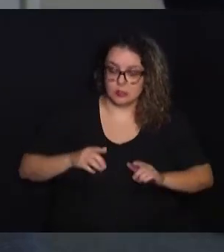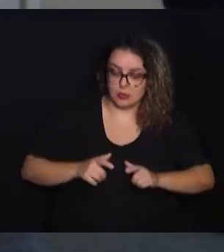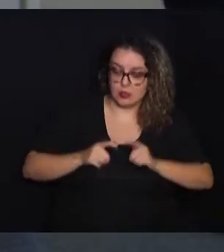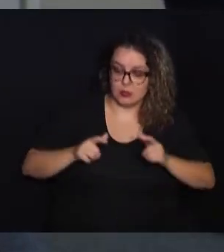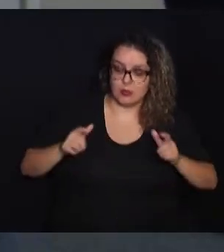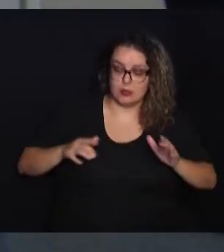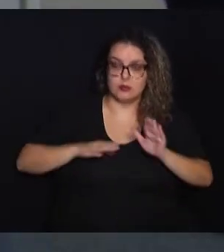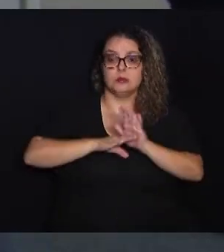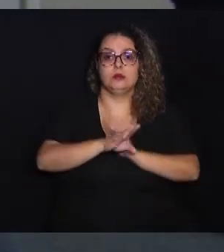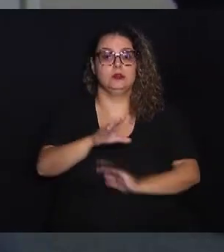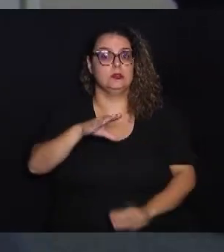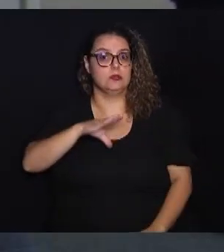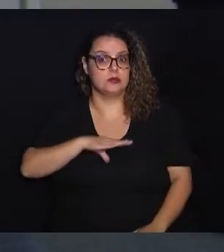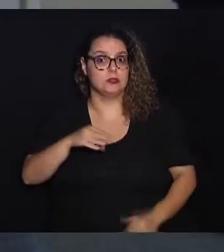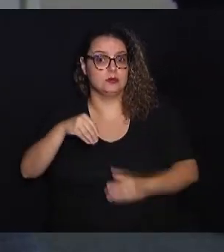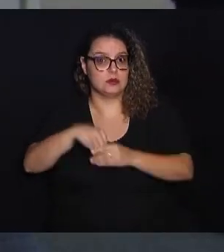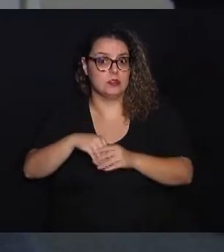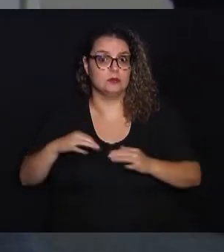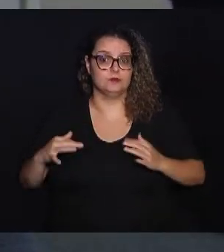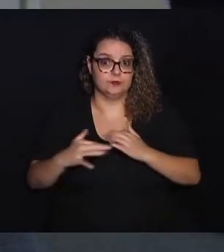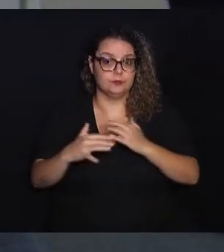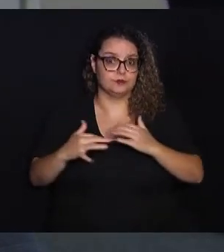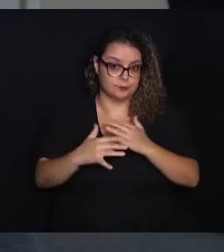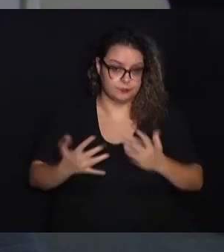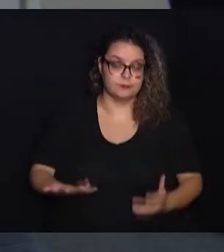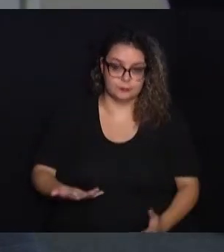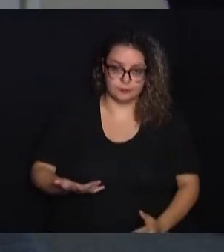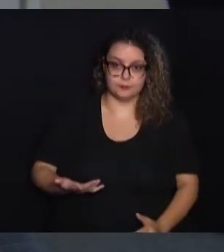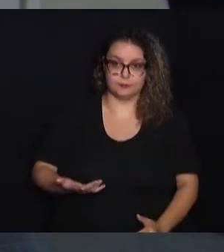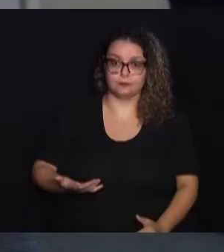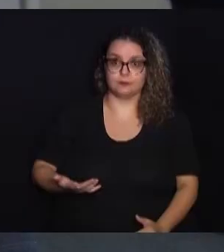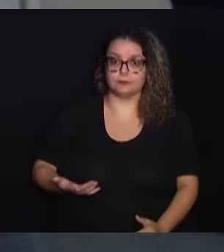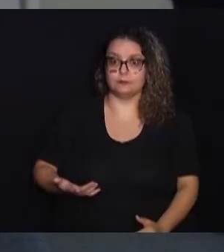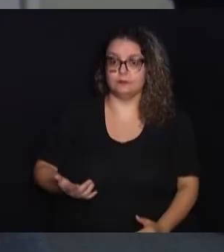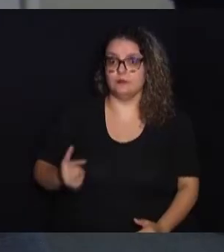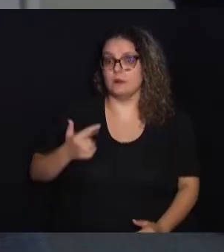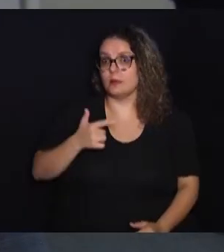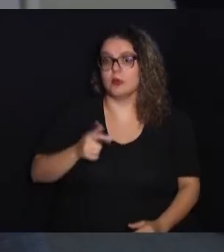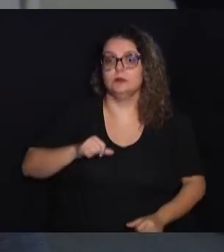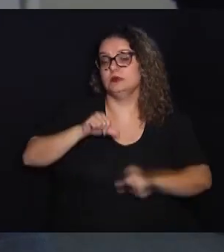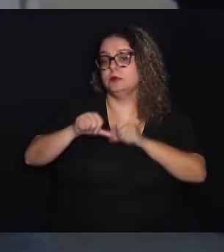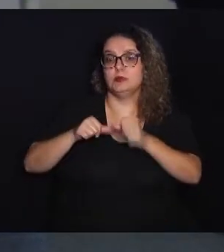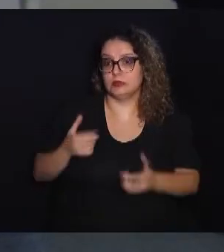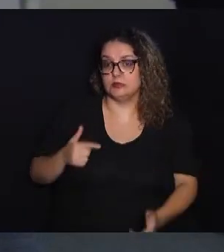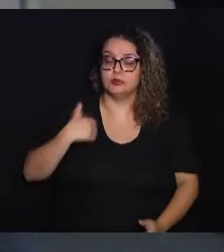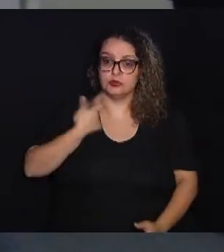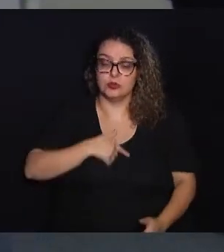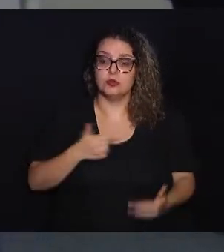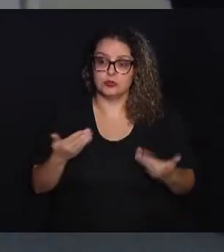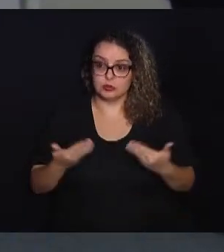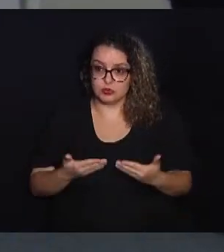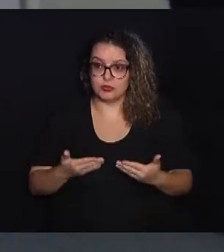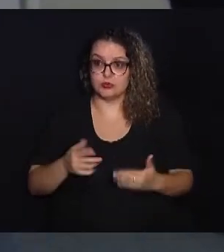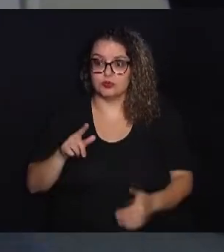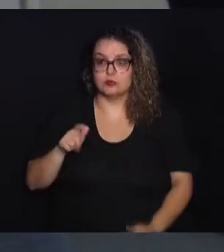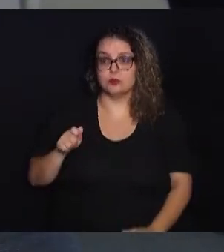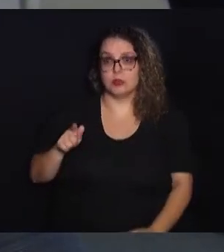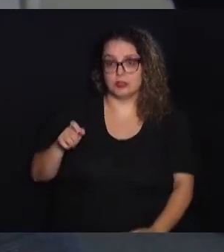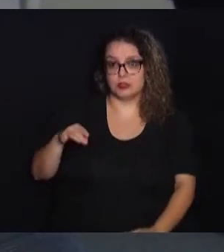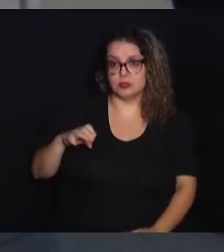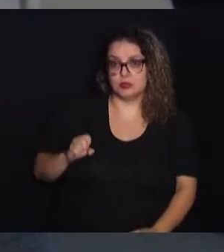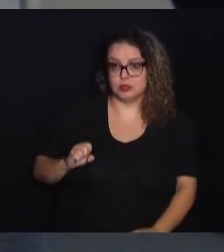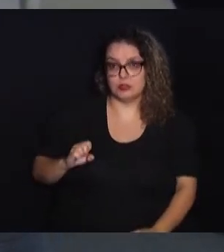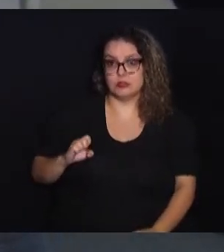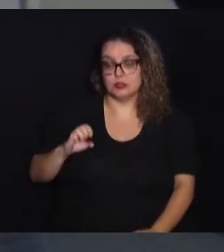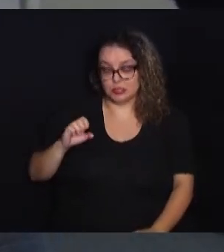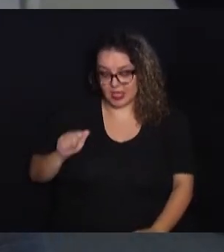guardas, que esse crescimento das guardas nos seus municípios é algo aí que não tem reversão,